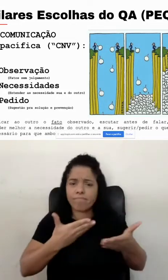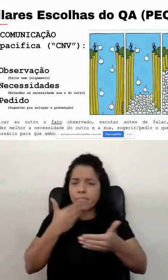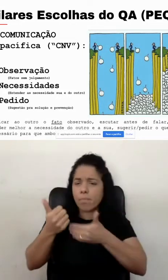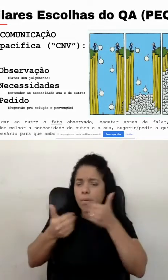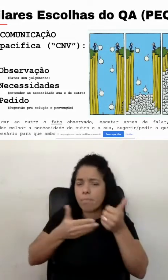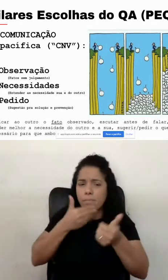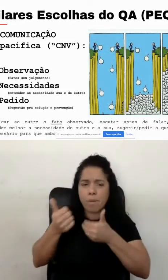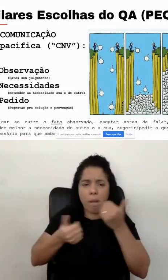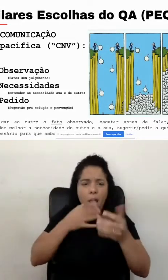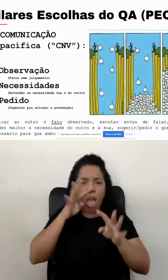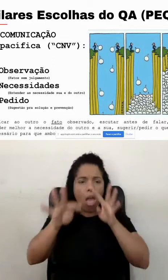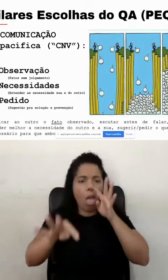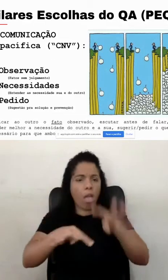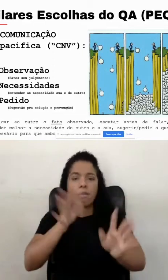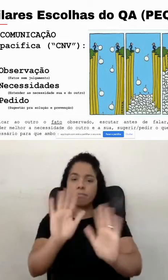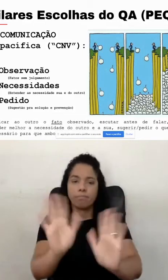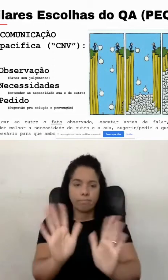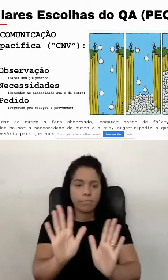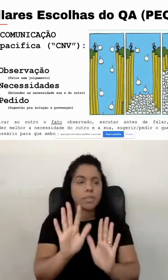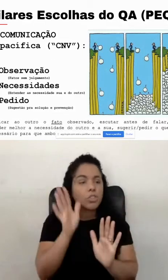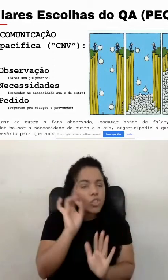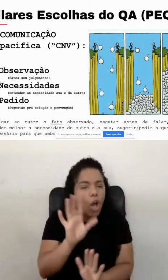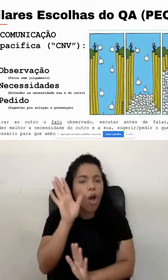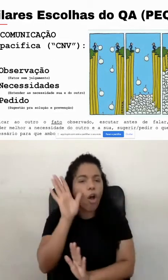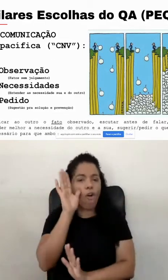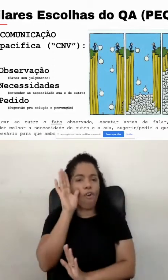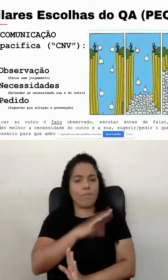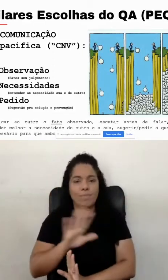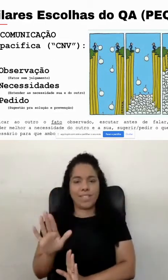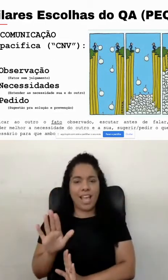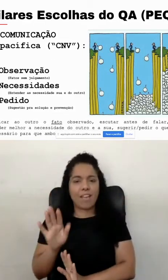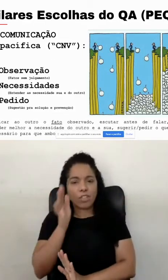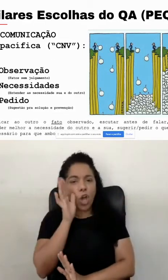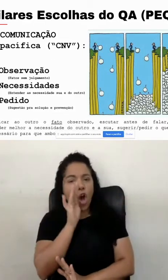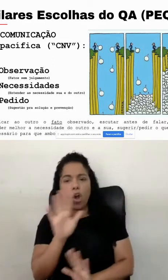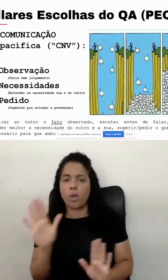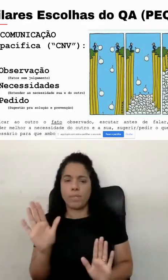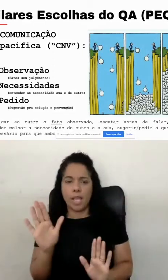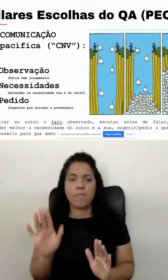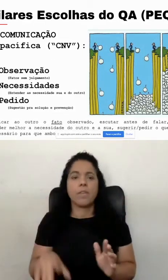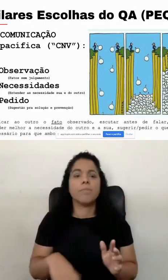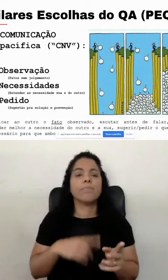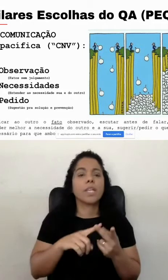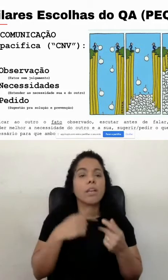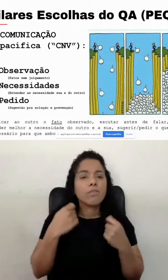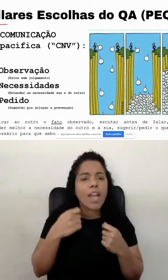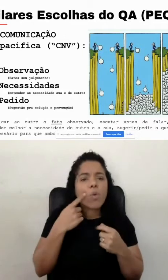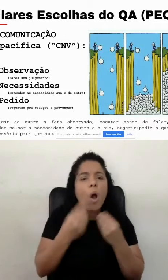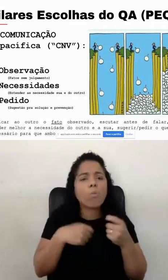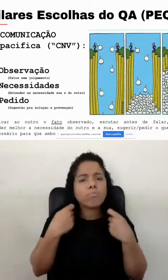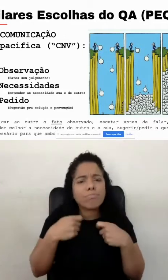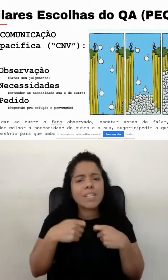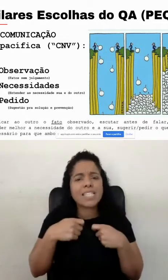sem julgamento, observe fatos, olhe de longe e identifique as necessidades, tanto